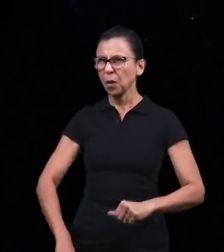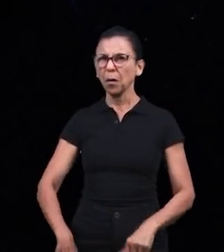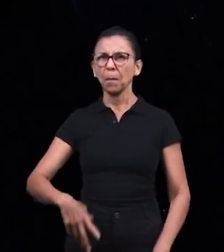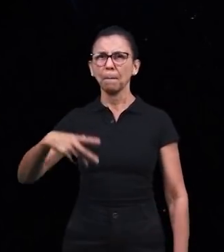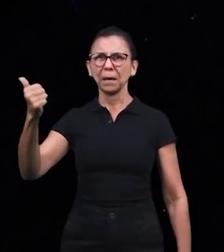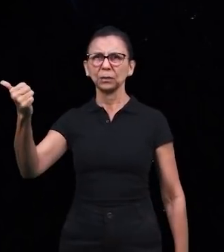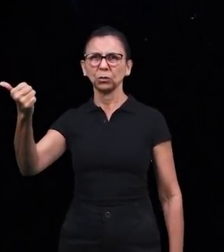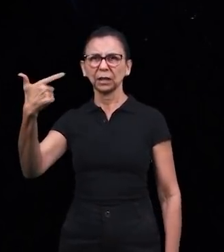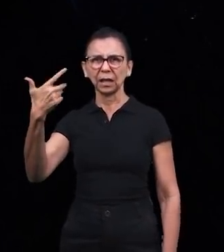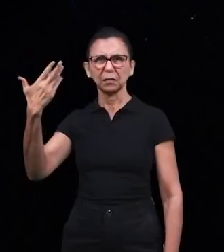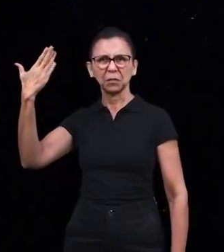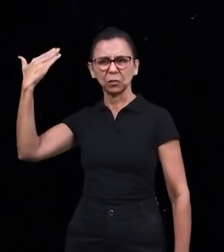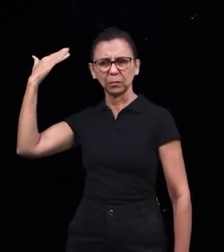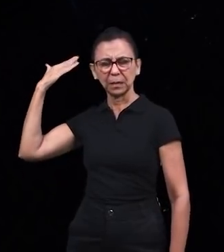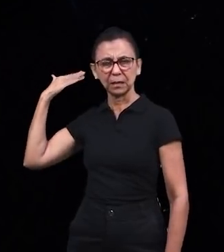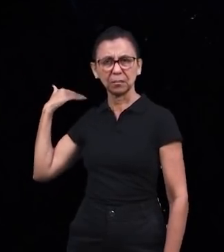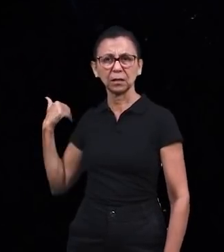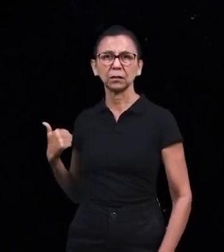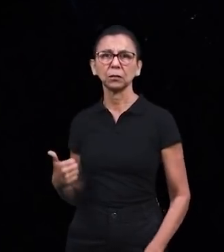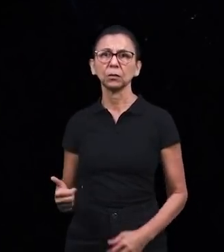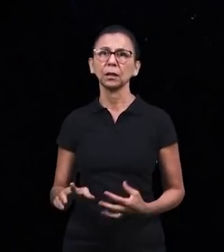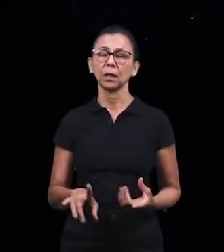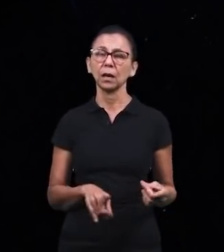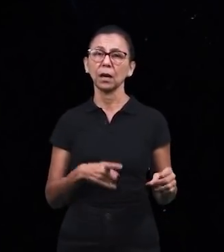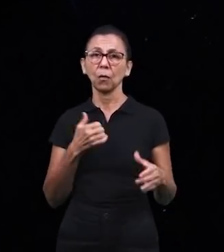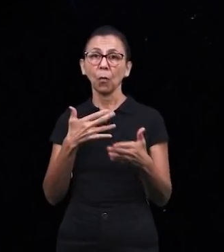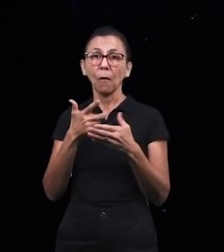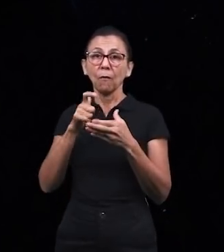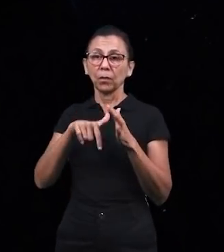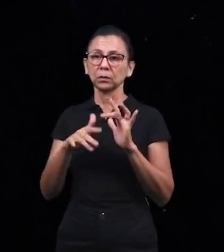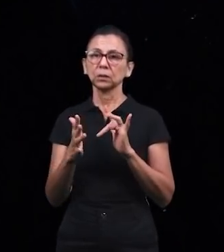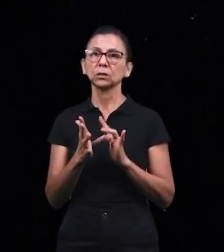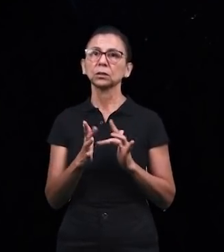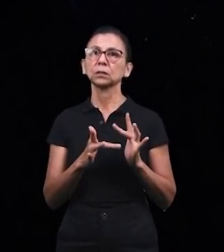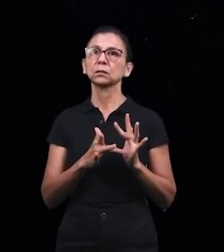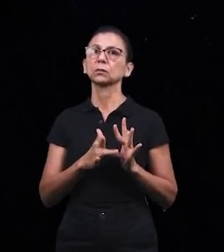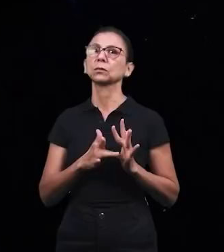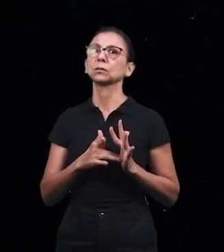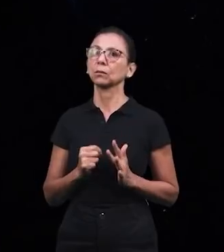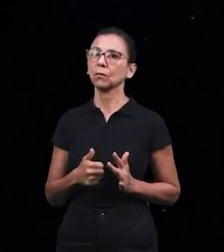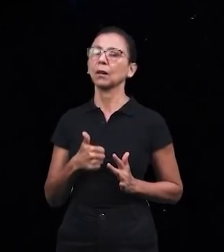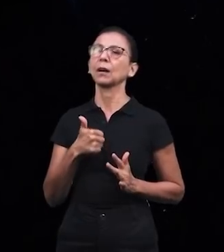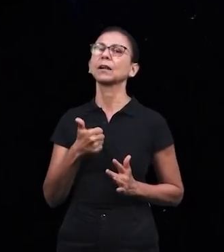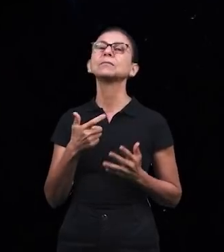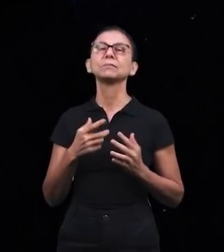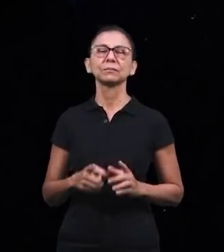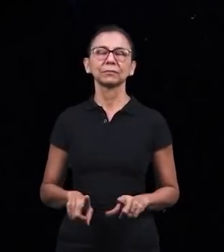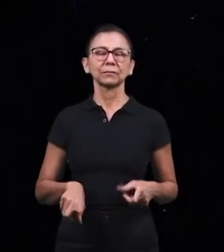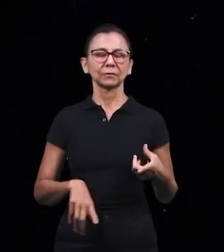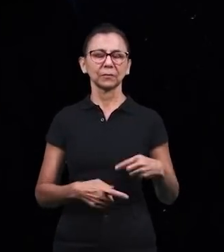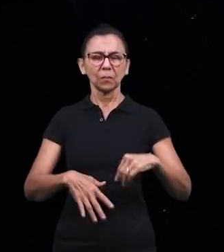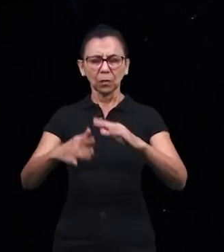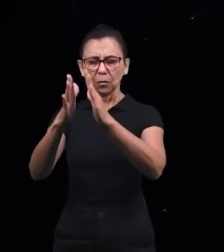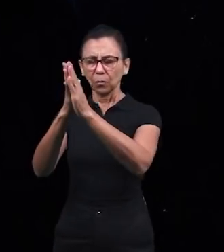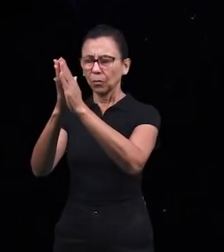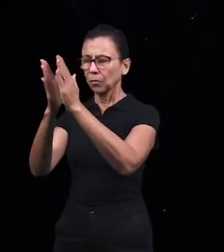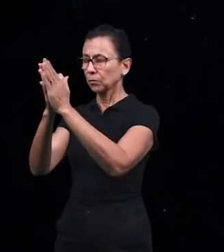Como foi nos dias de Noé, com o dilúvio tudo se